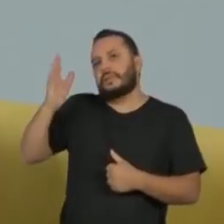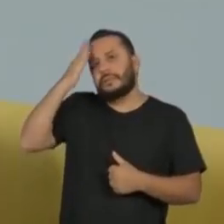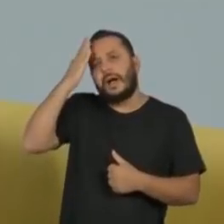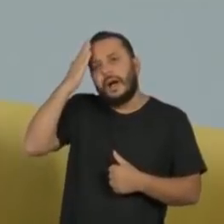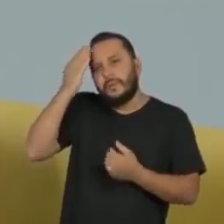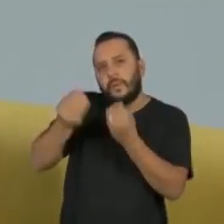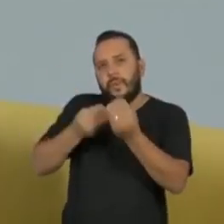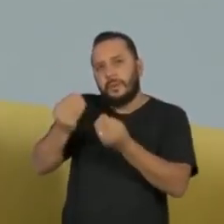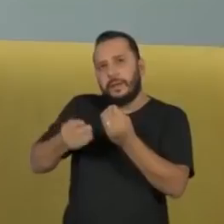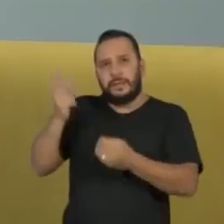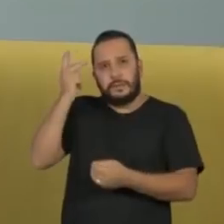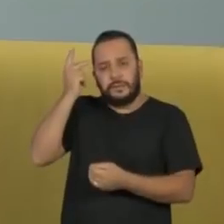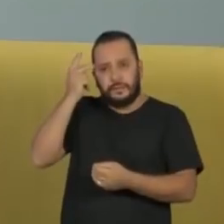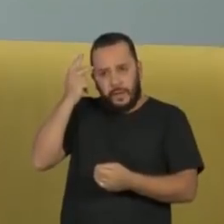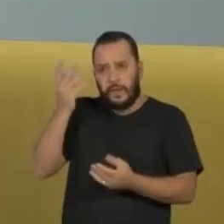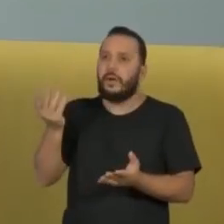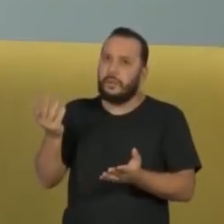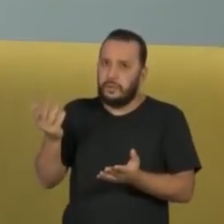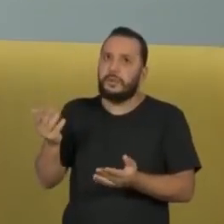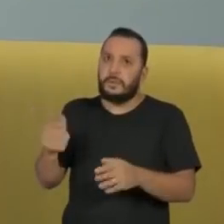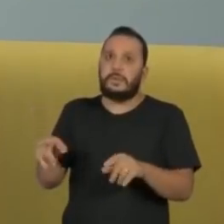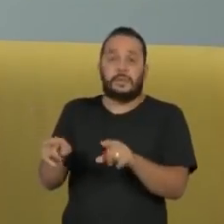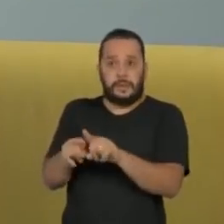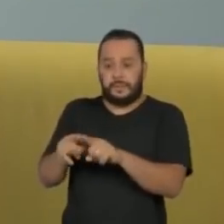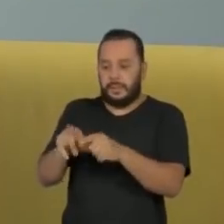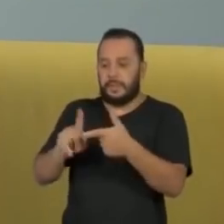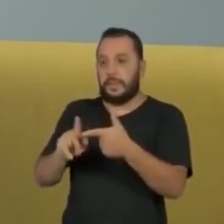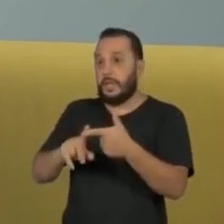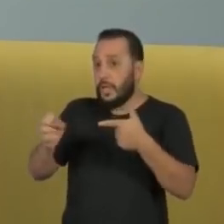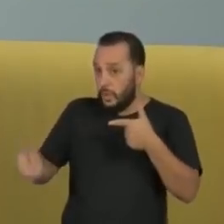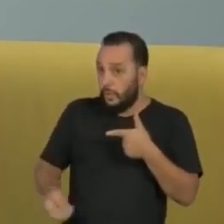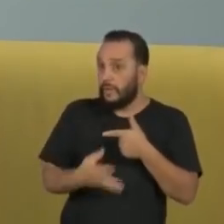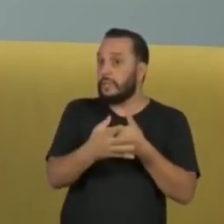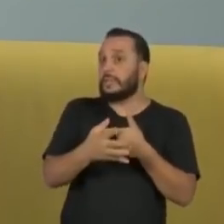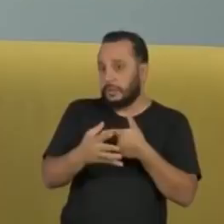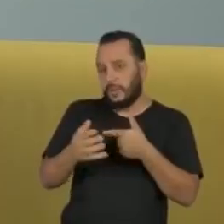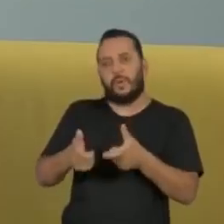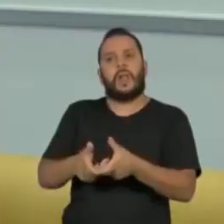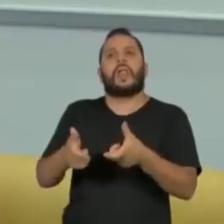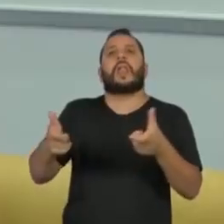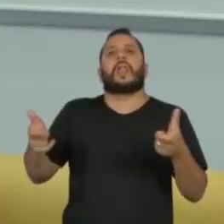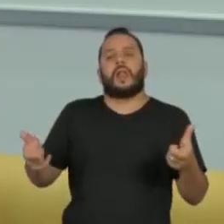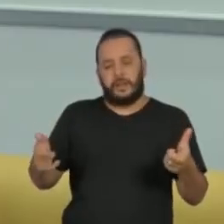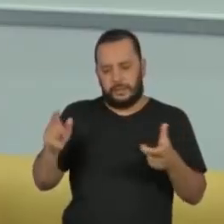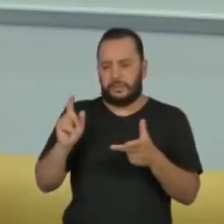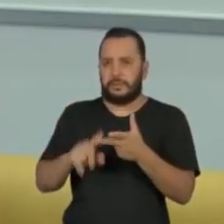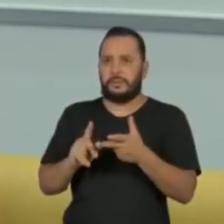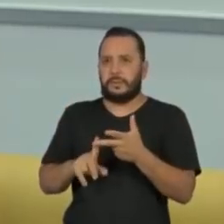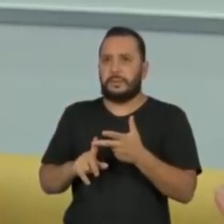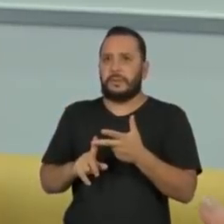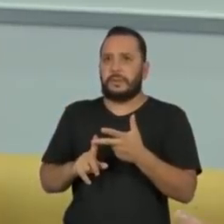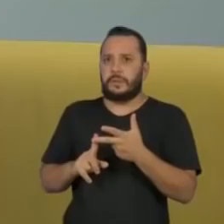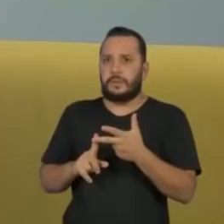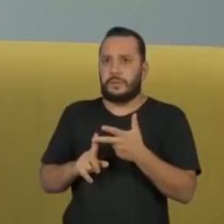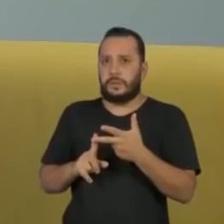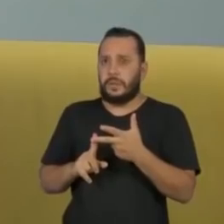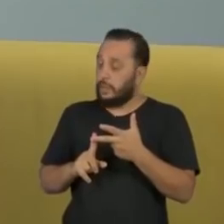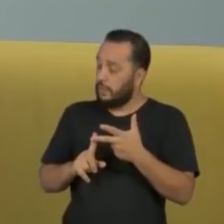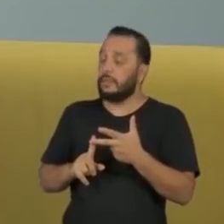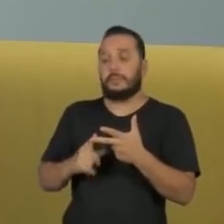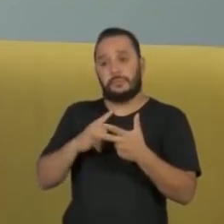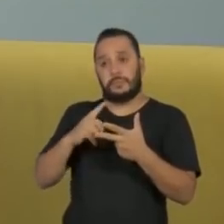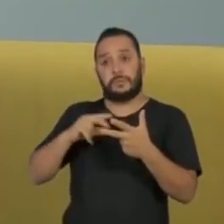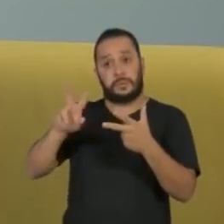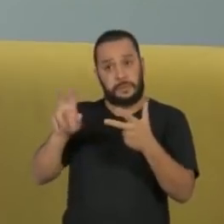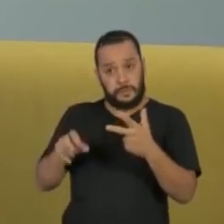Paulo, né? Por exemplo, infraestrutura, inovação no sentido mais amplo. Depois nós temos as